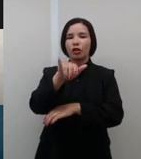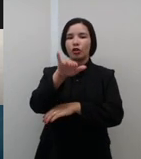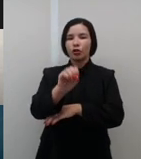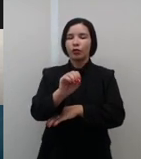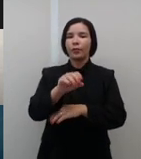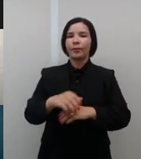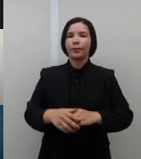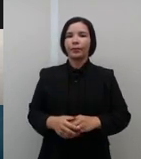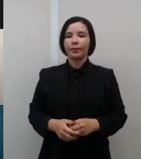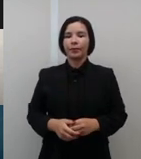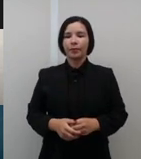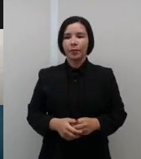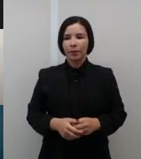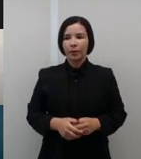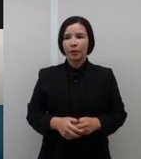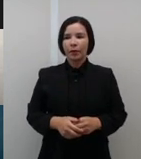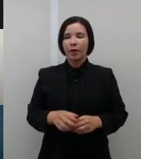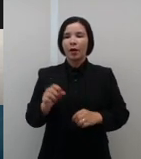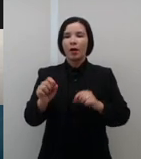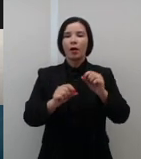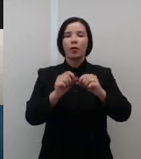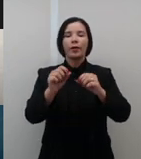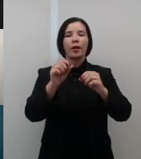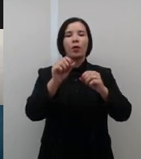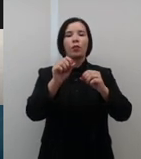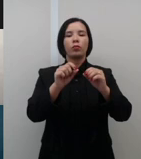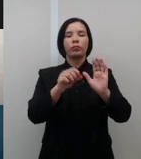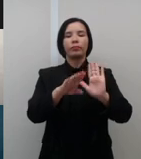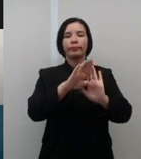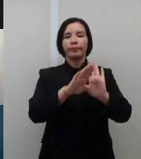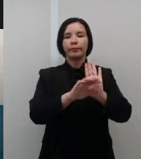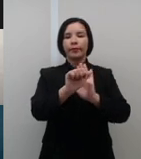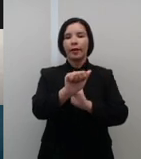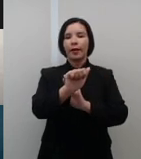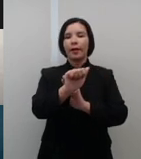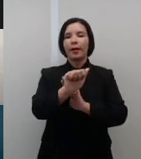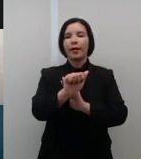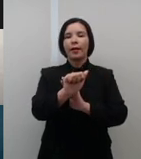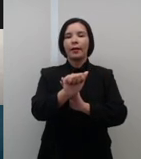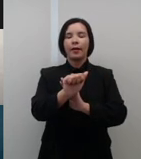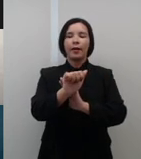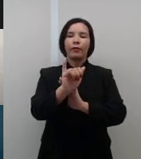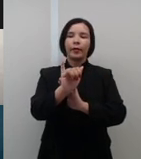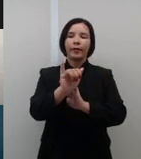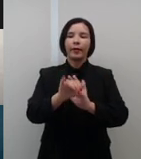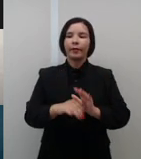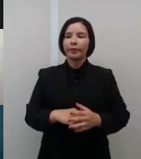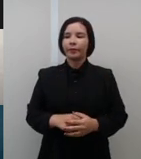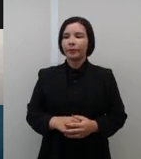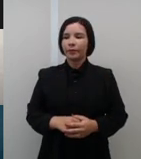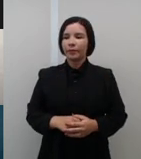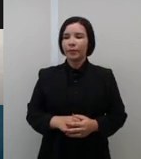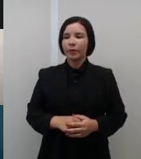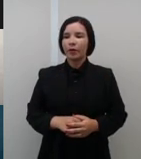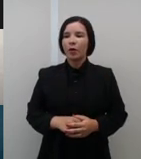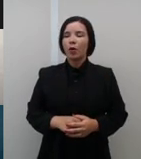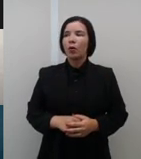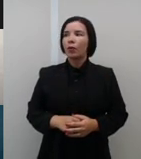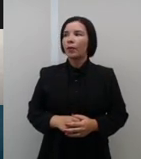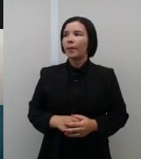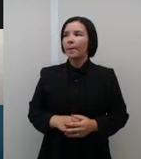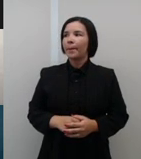1757621, agravo interno. E convido o doutor, que está aqui para a doutor